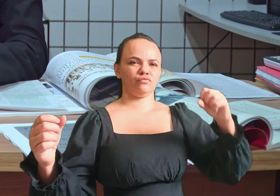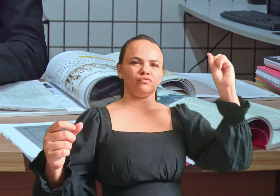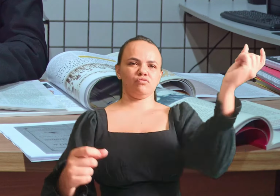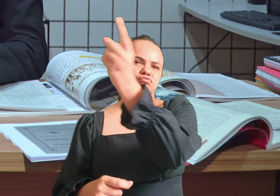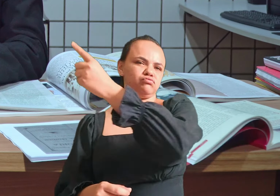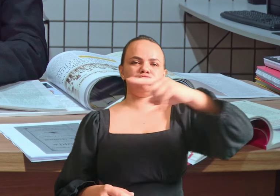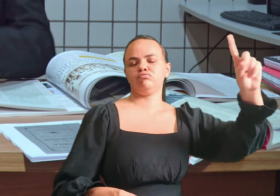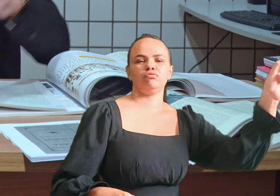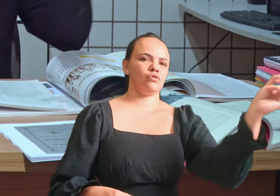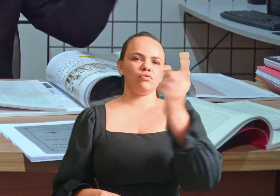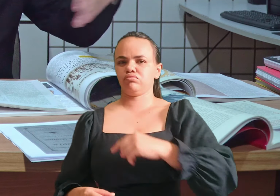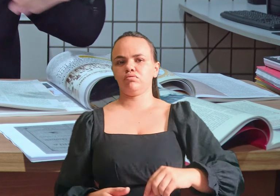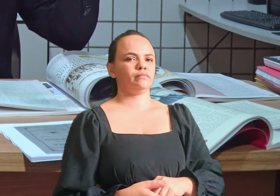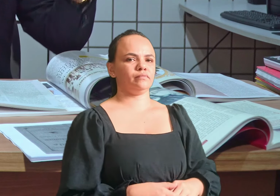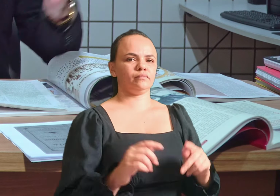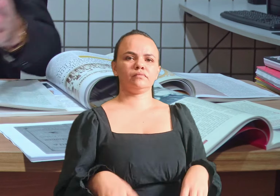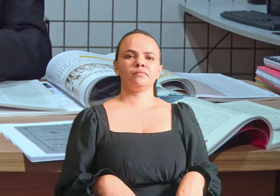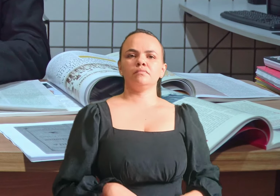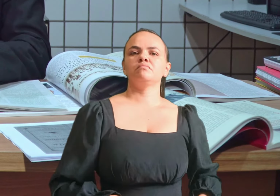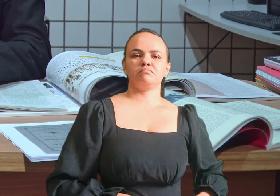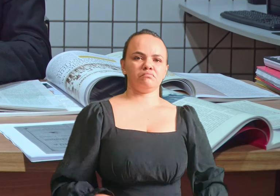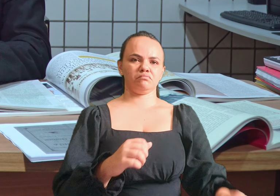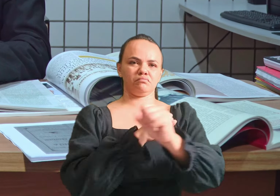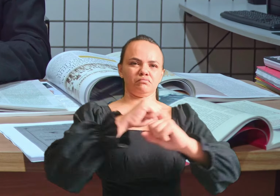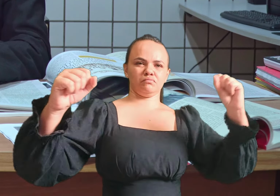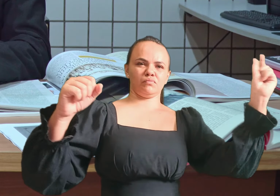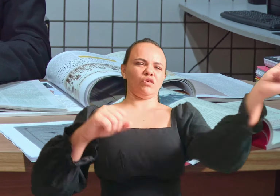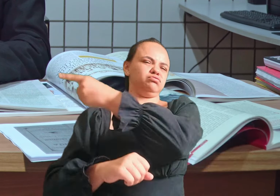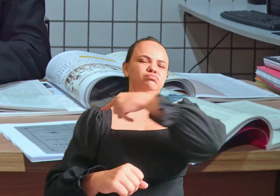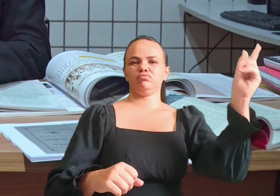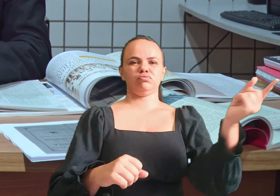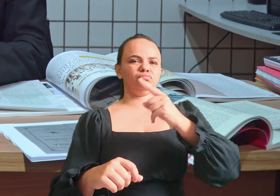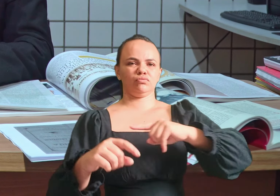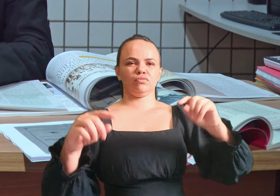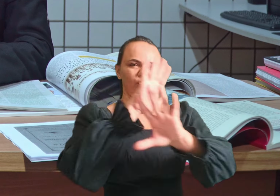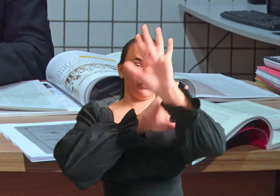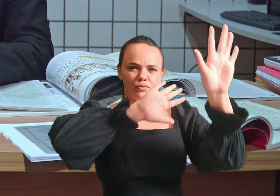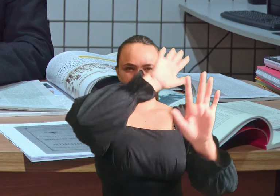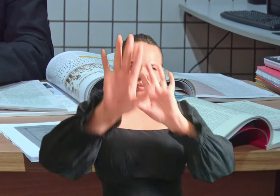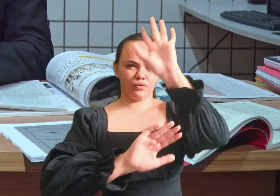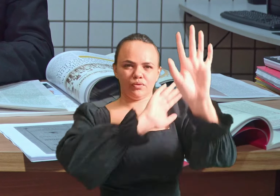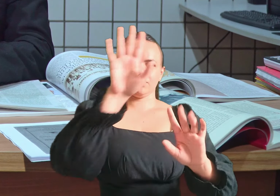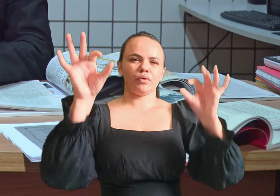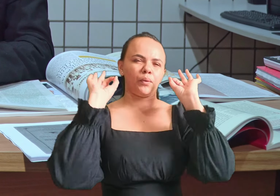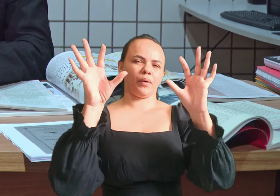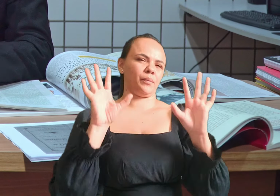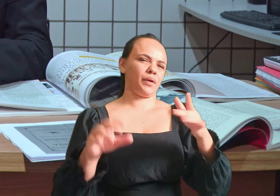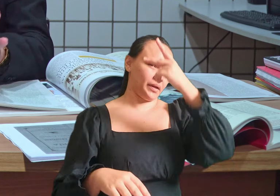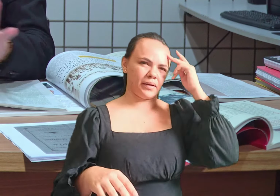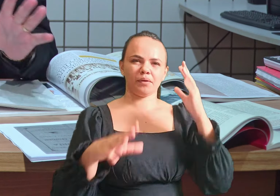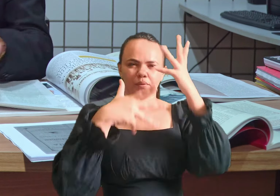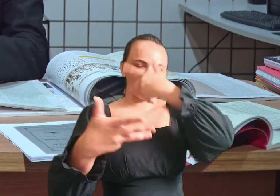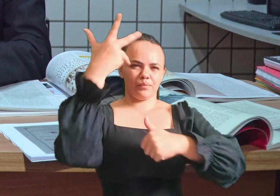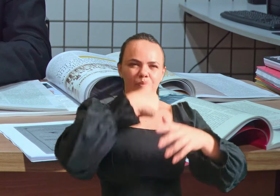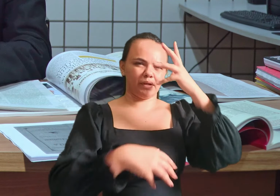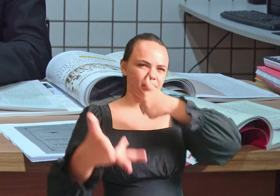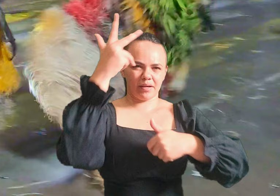afastava até a girândola pegar fogo e aí o espetáculo era de uma beleza